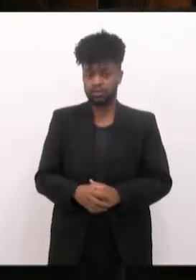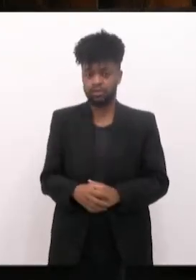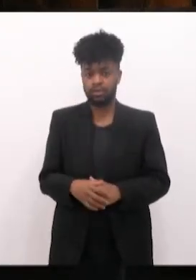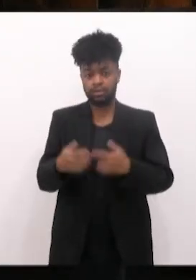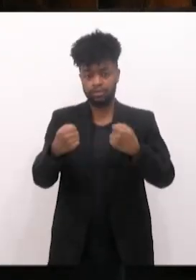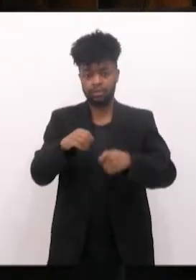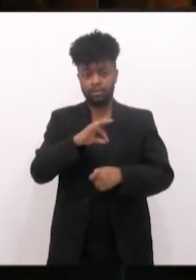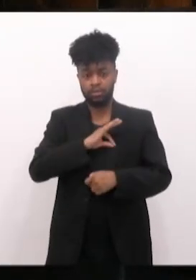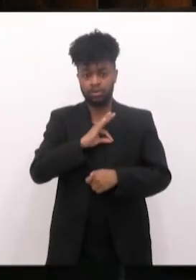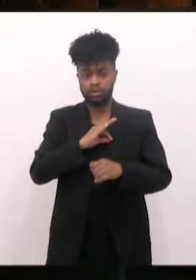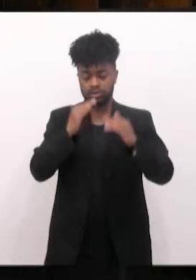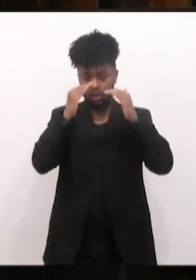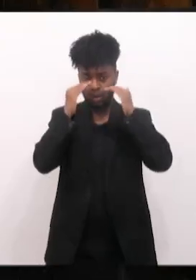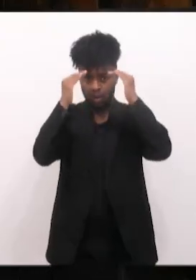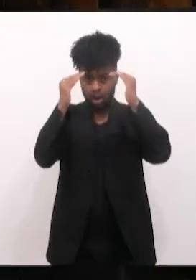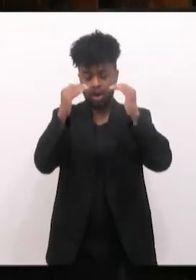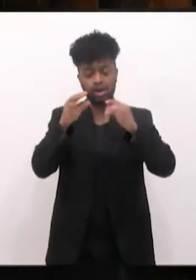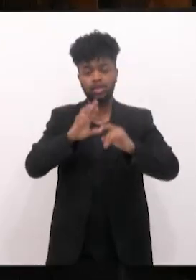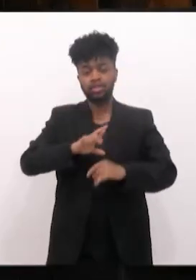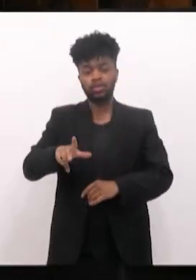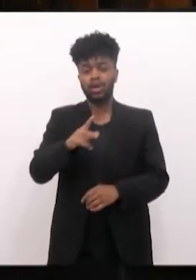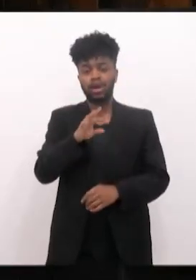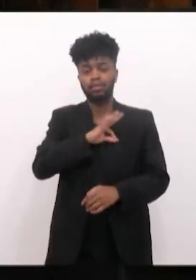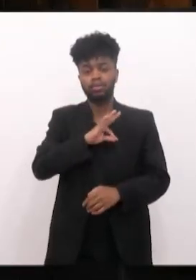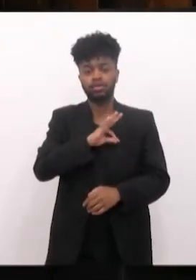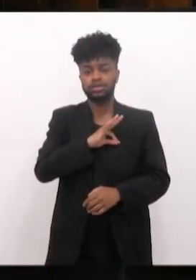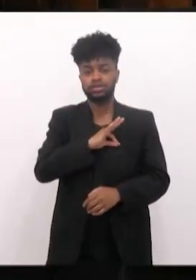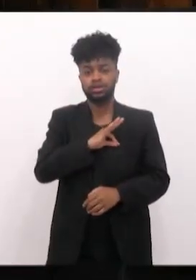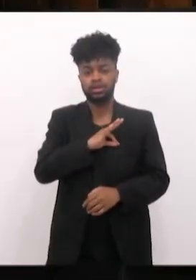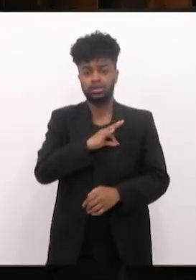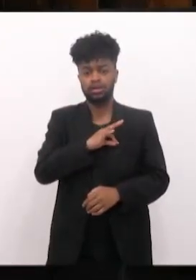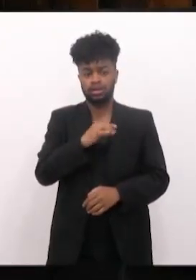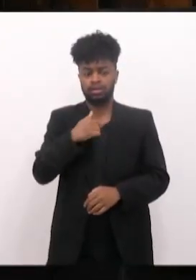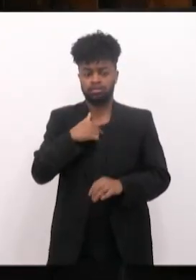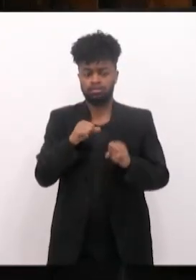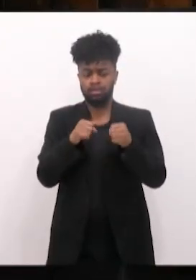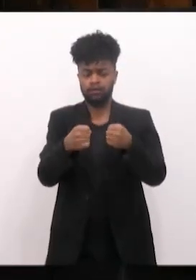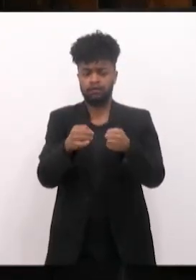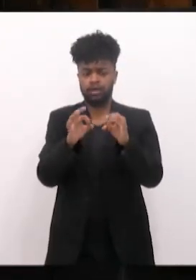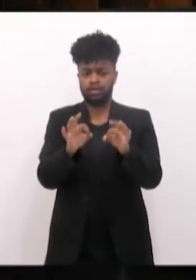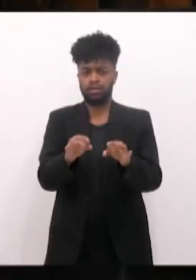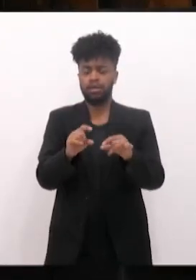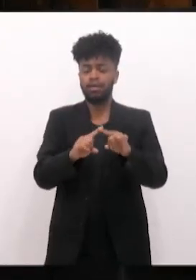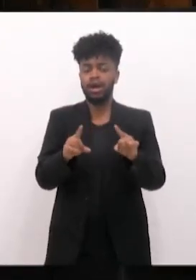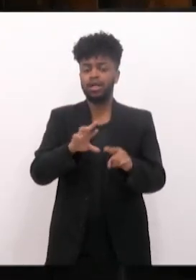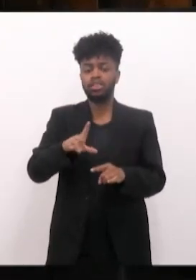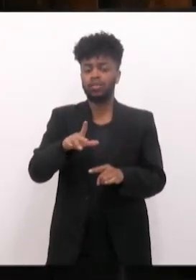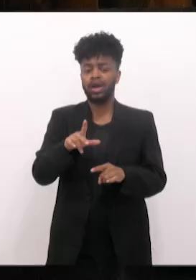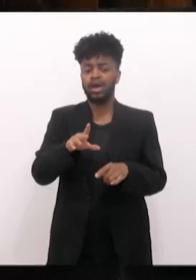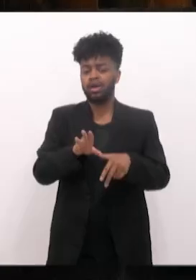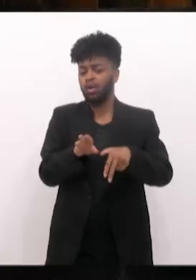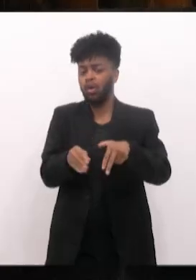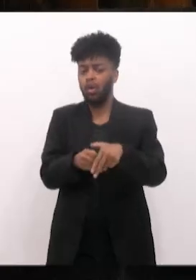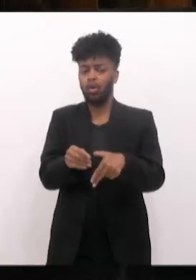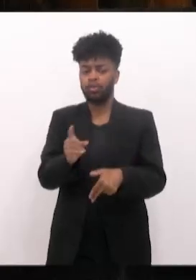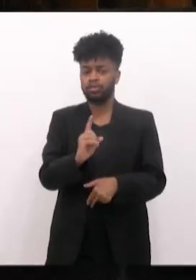policiais que vão honrar, e não de policiais, eu sou defensor, mas não de corruptos